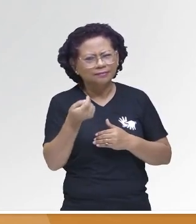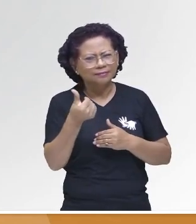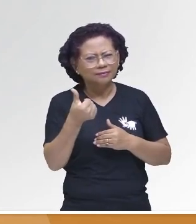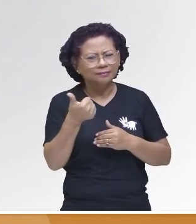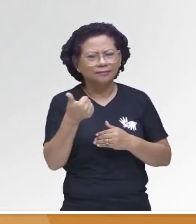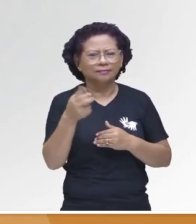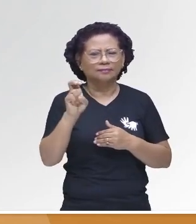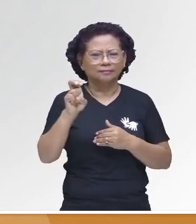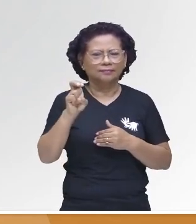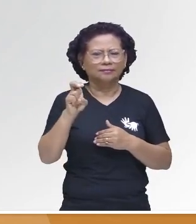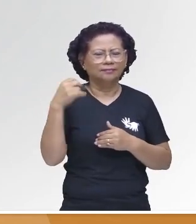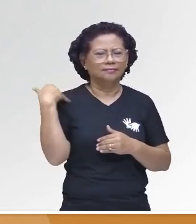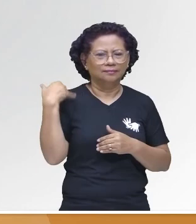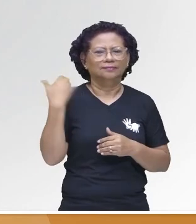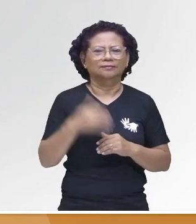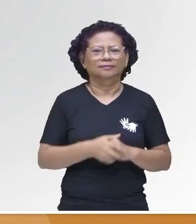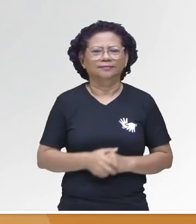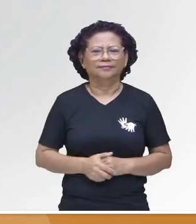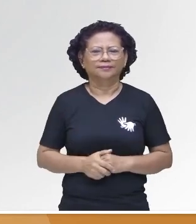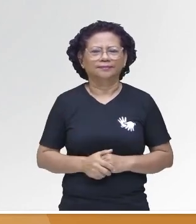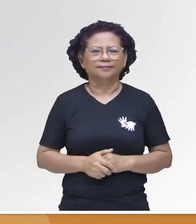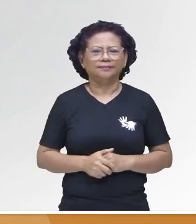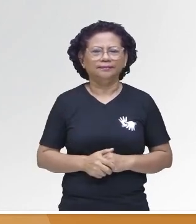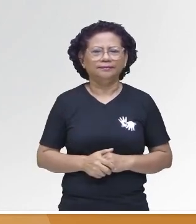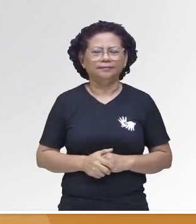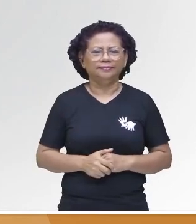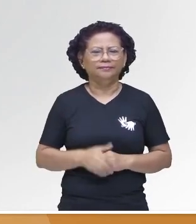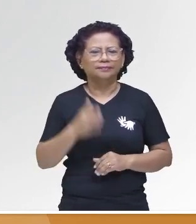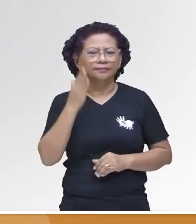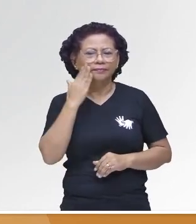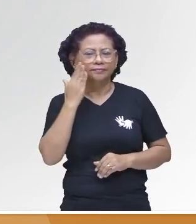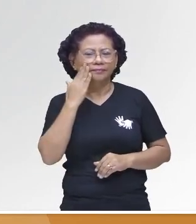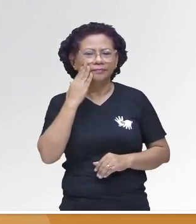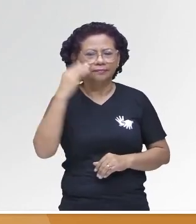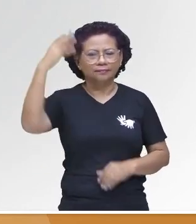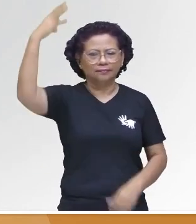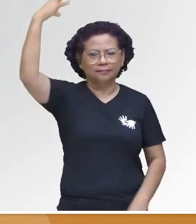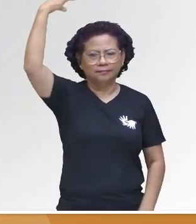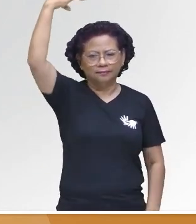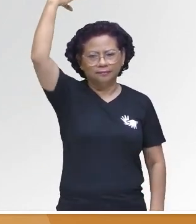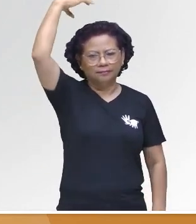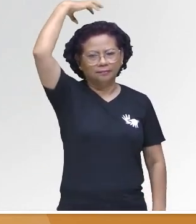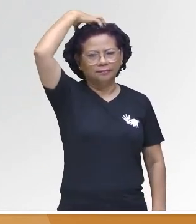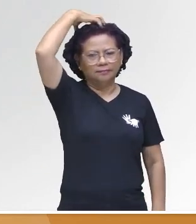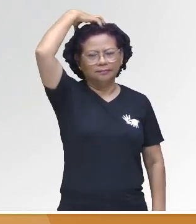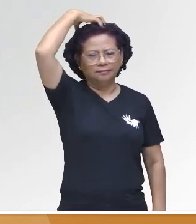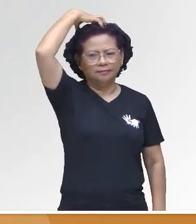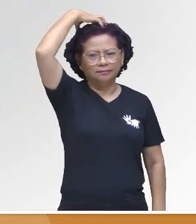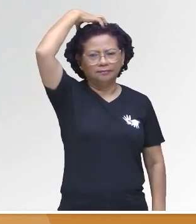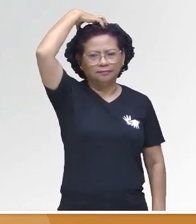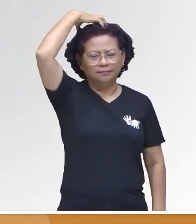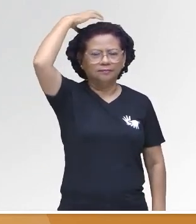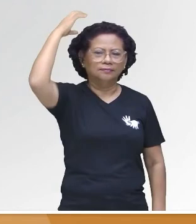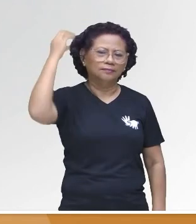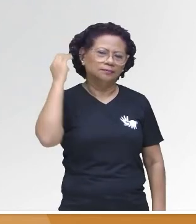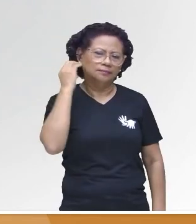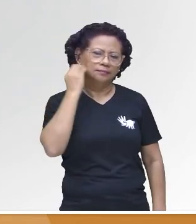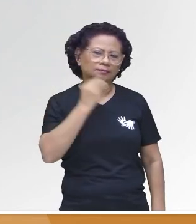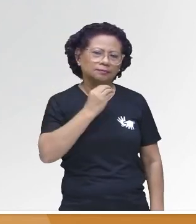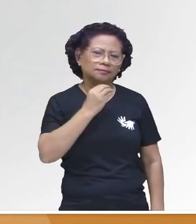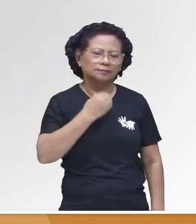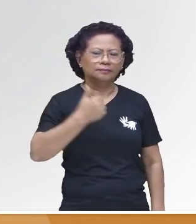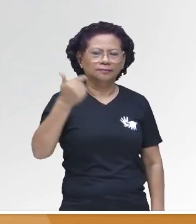15 anos. Então a gente tem aqui a coroação de Pedro II. Aqui nós temos o